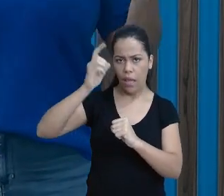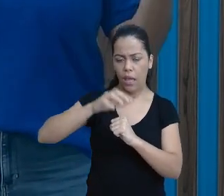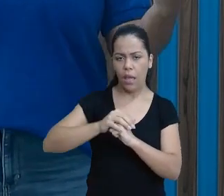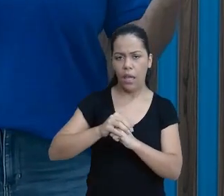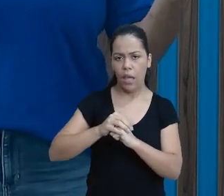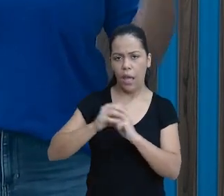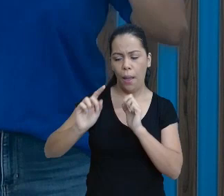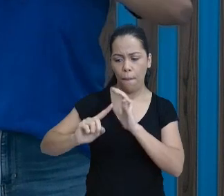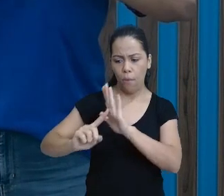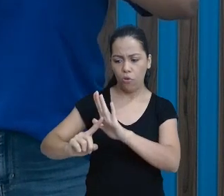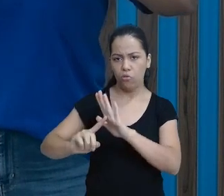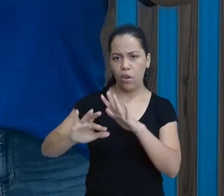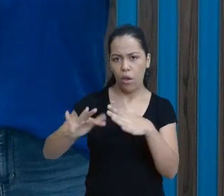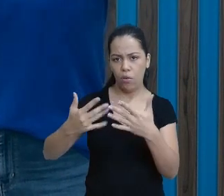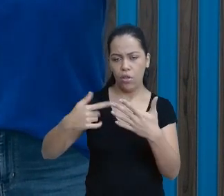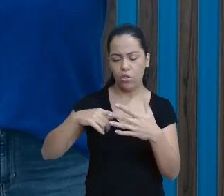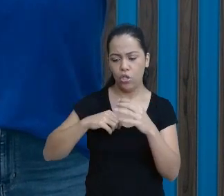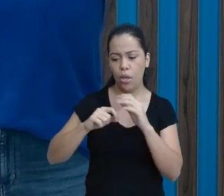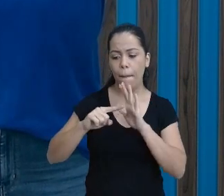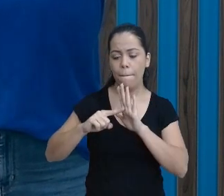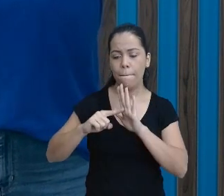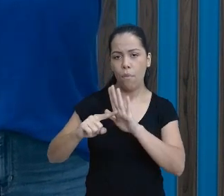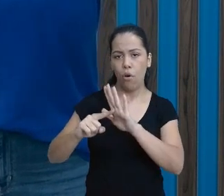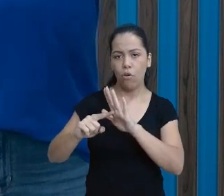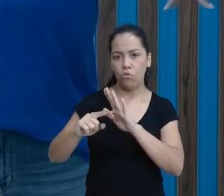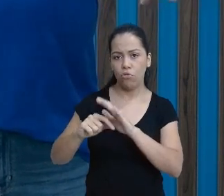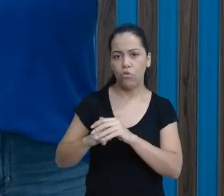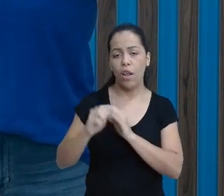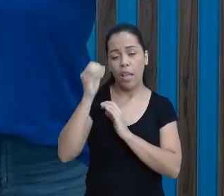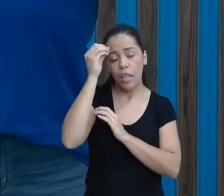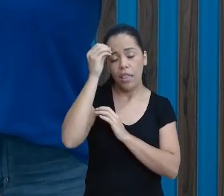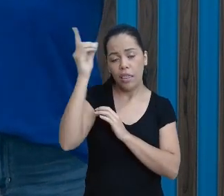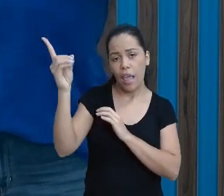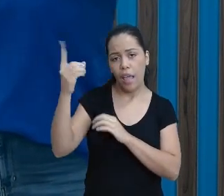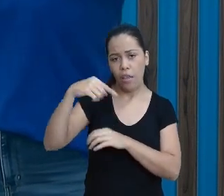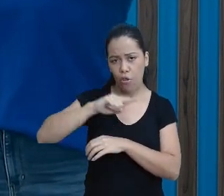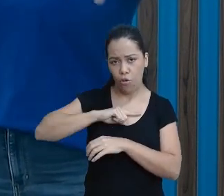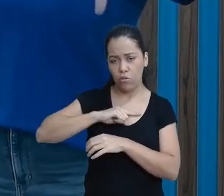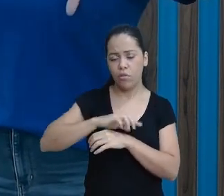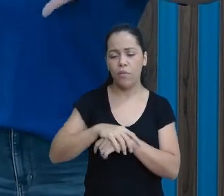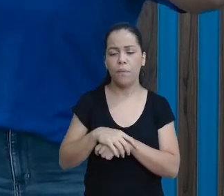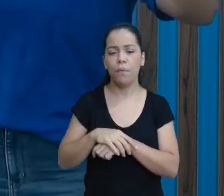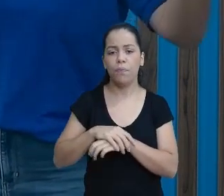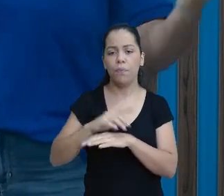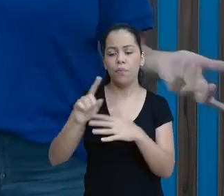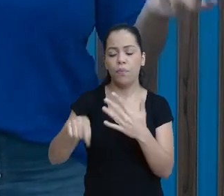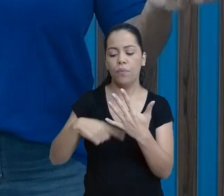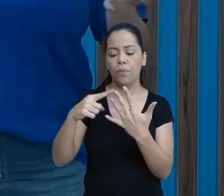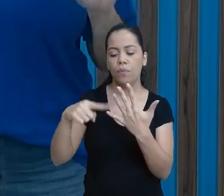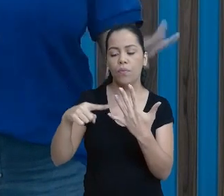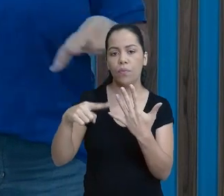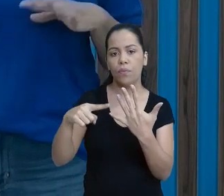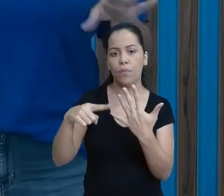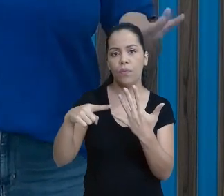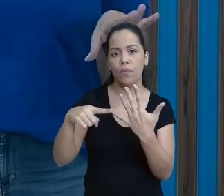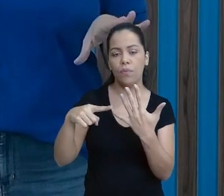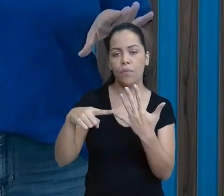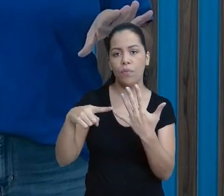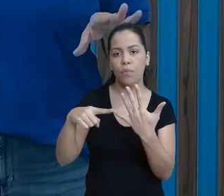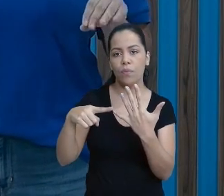Do expor, que é quando a gente expõe algo, expõe as ideias. E a ordem instrucional